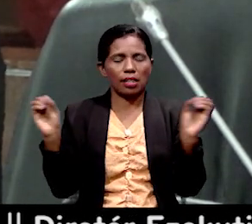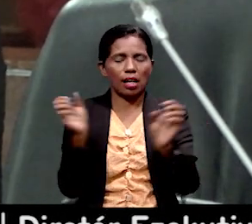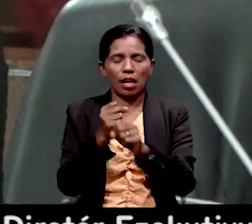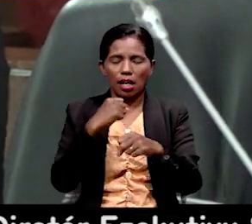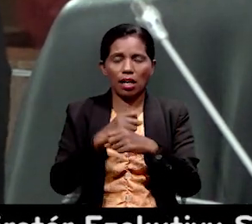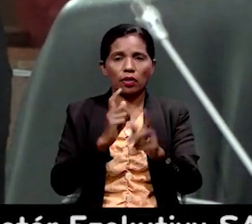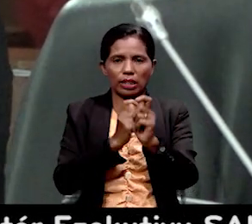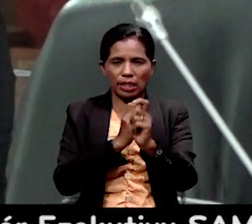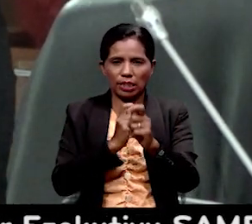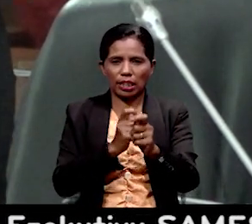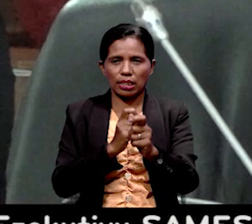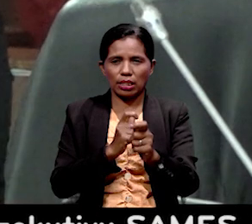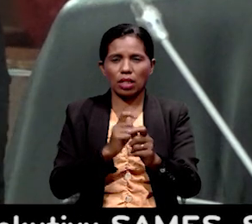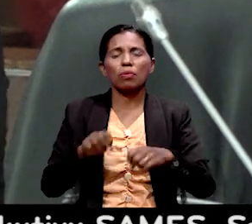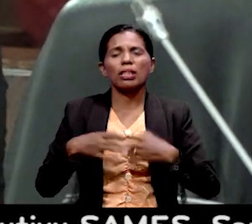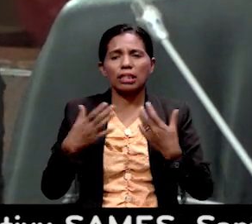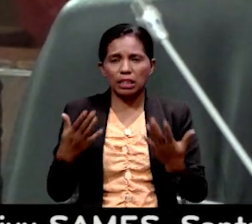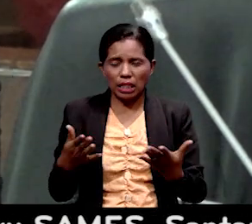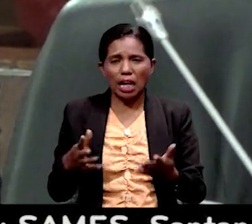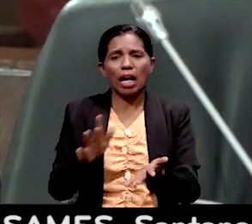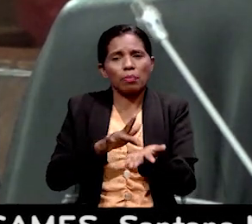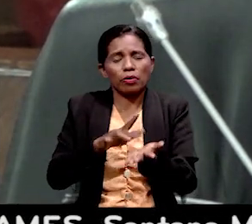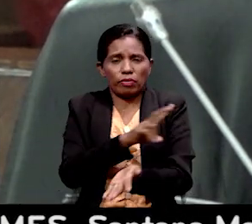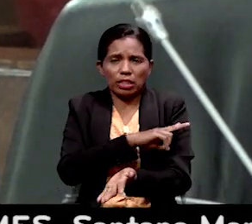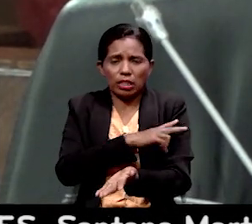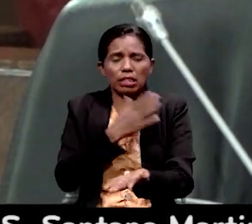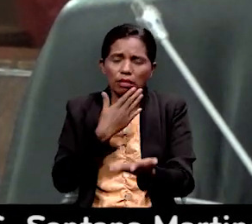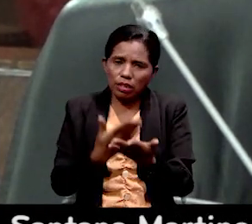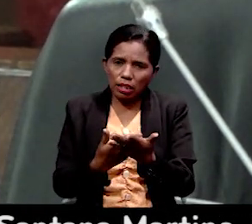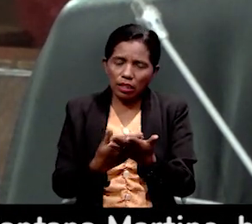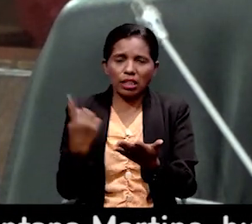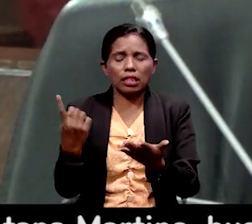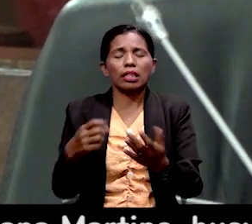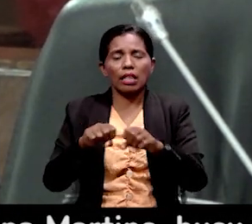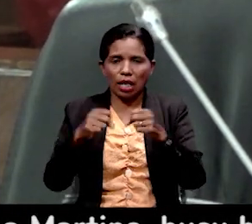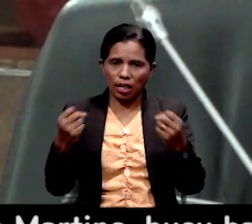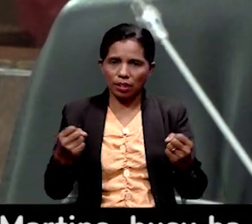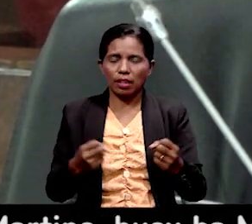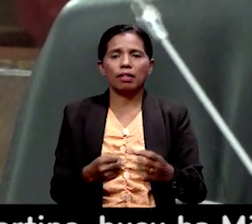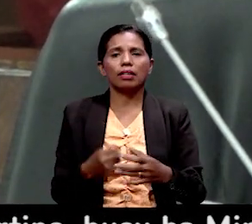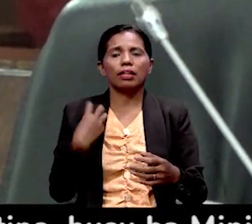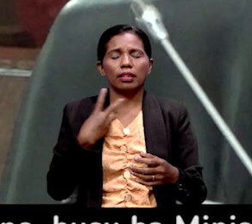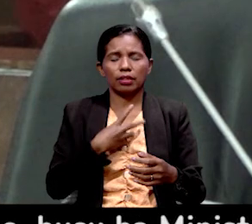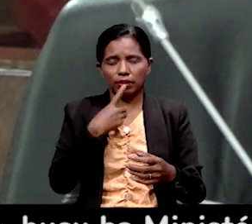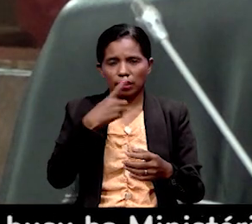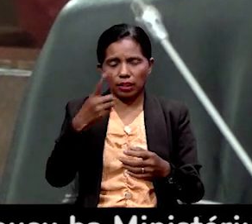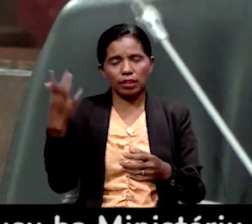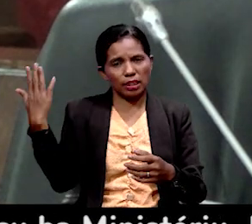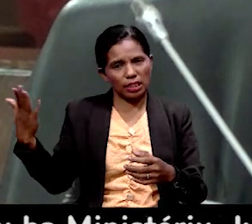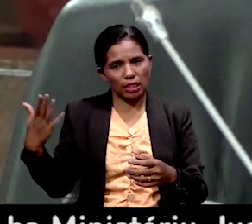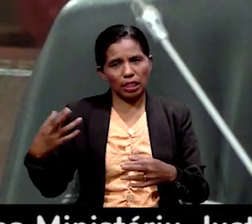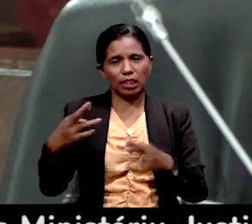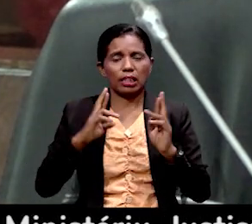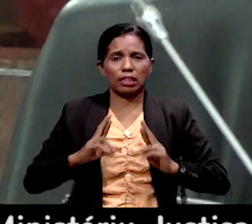simples para ter a vacina em condição de dia. Então, se declara que a vacina, quando a vacina ampola e dama congelado, significa que